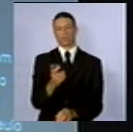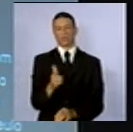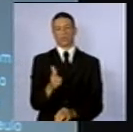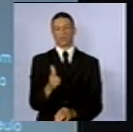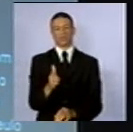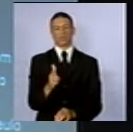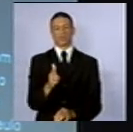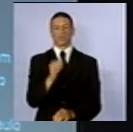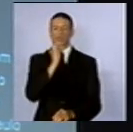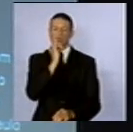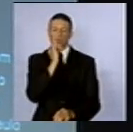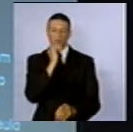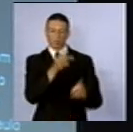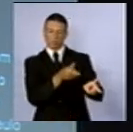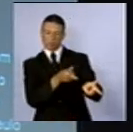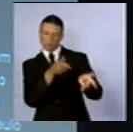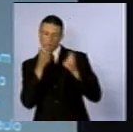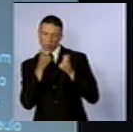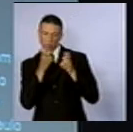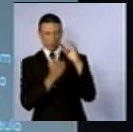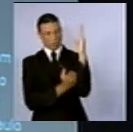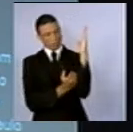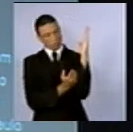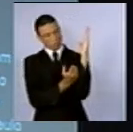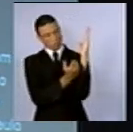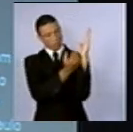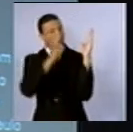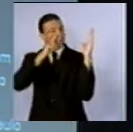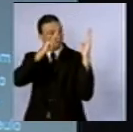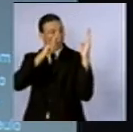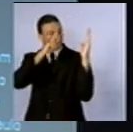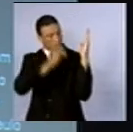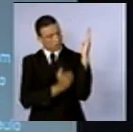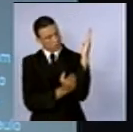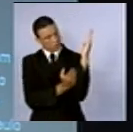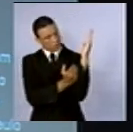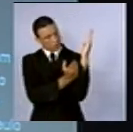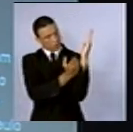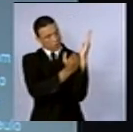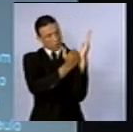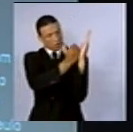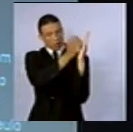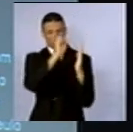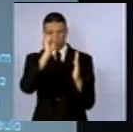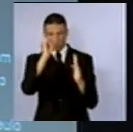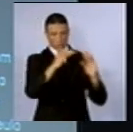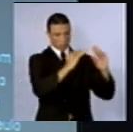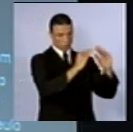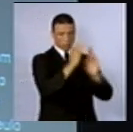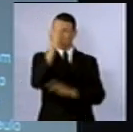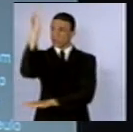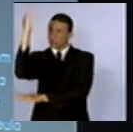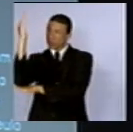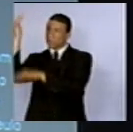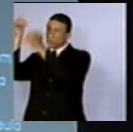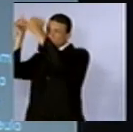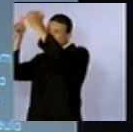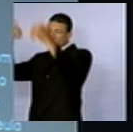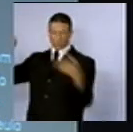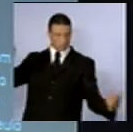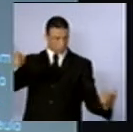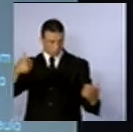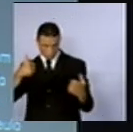observou aumento constante do risco de acordo com a menor distância das residências de linhas